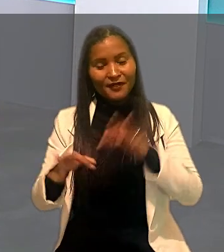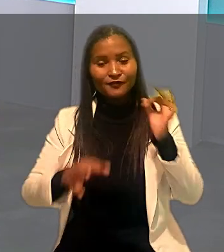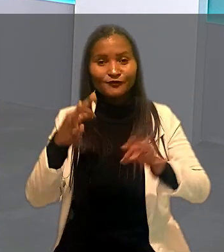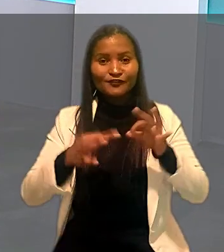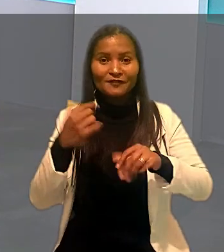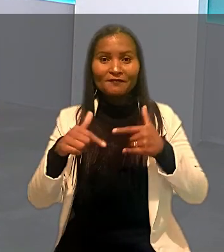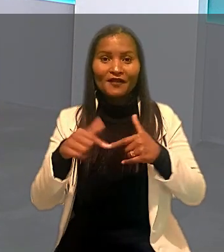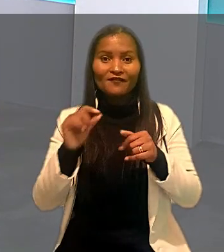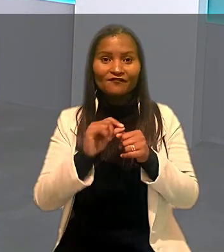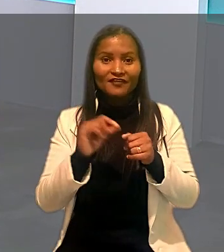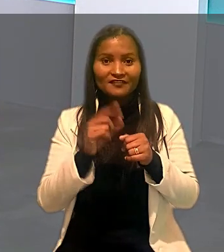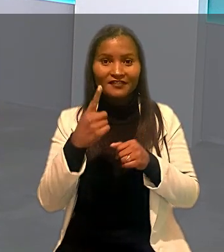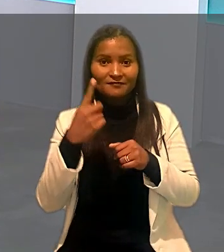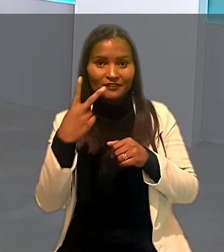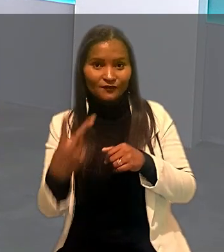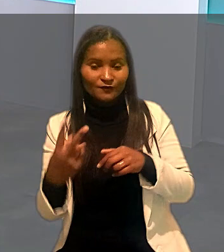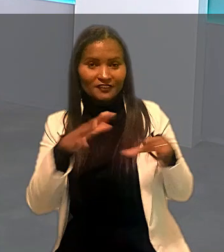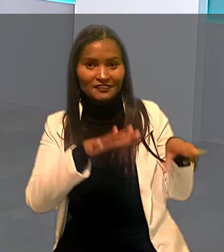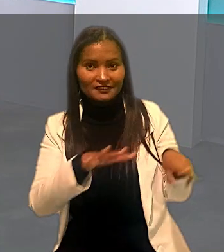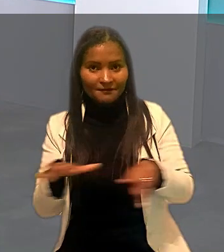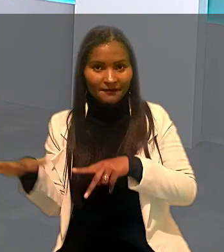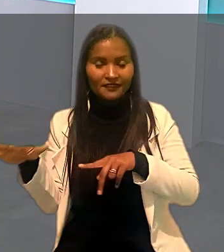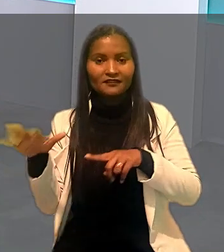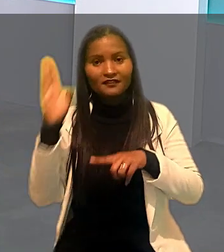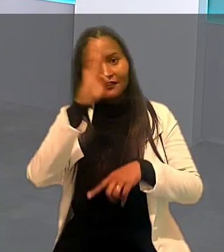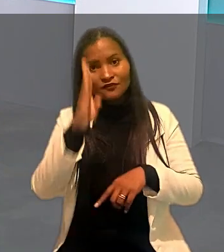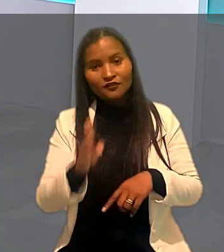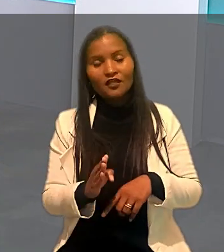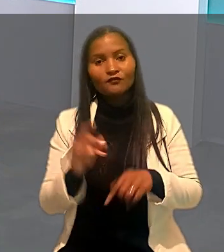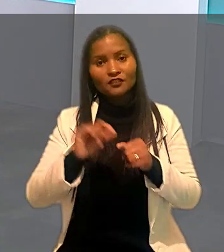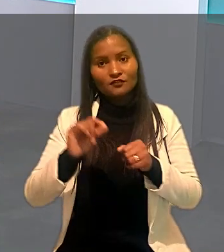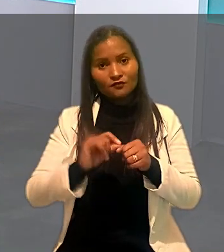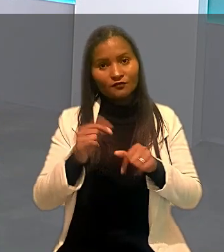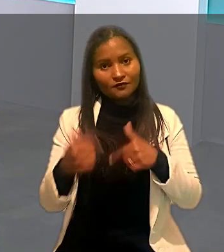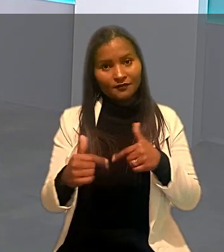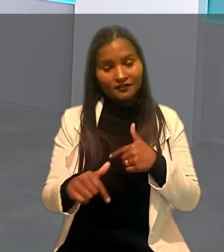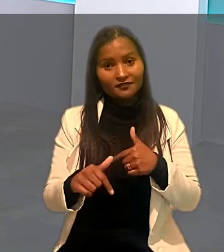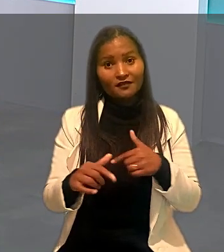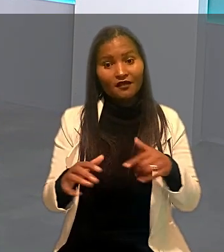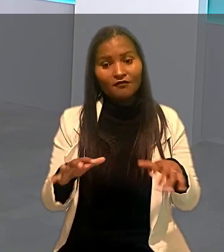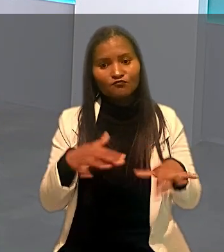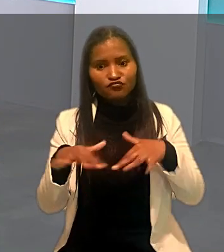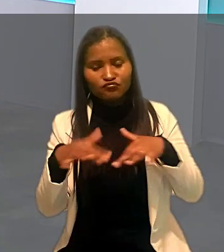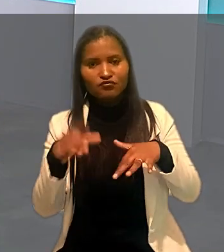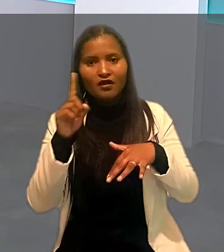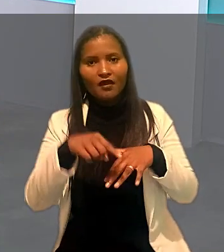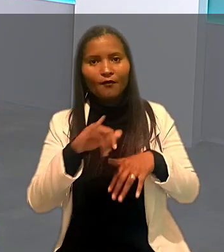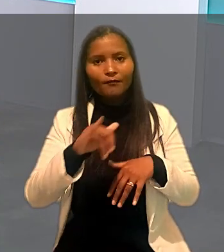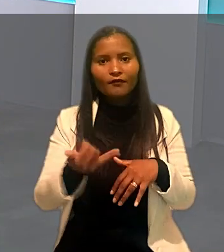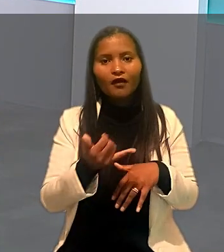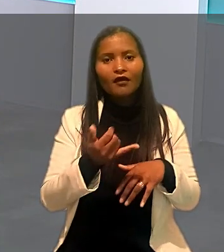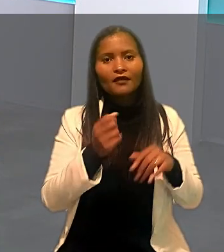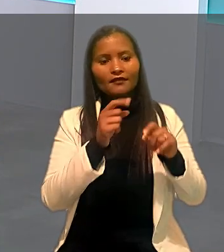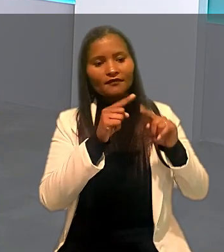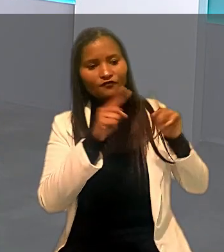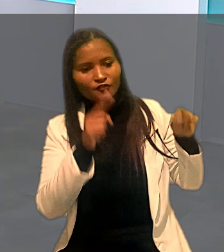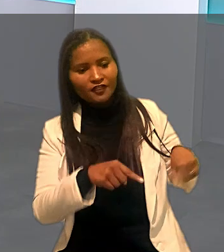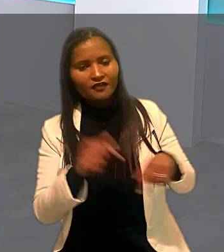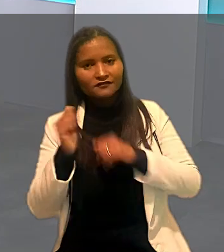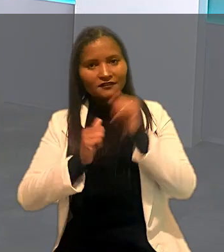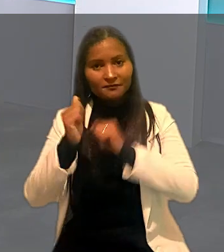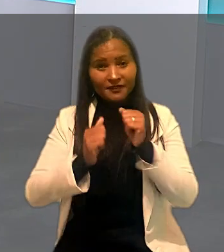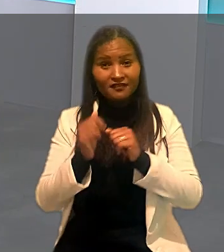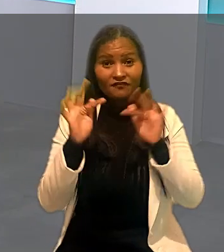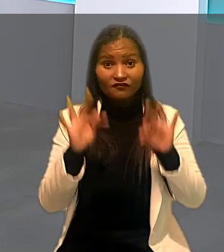a Justiça do Trabalho realizou a 12ª Semana Nacional da Execução Trabalhista. O mutirão é uma oportunidade para que empregados e